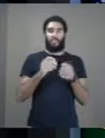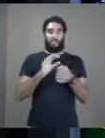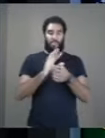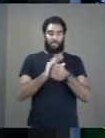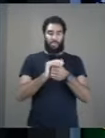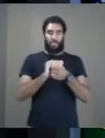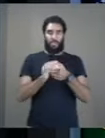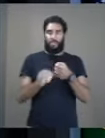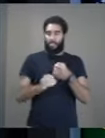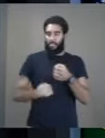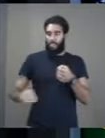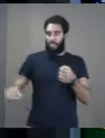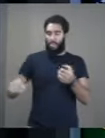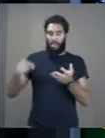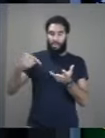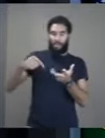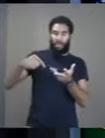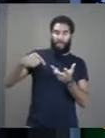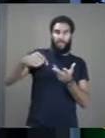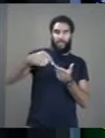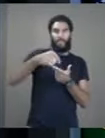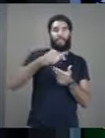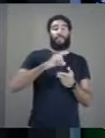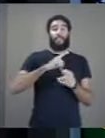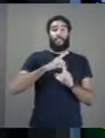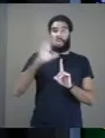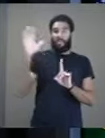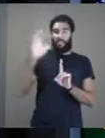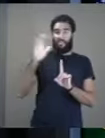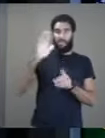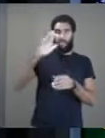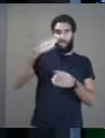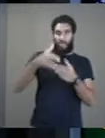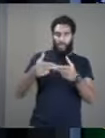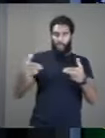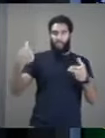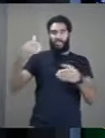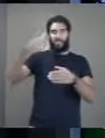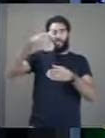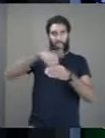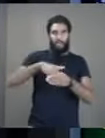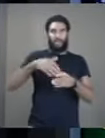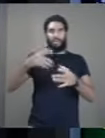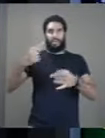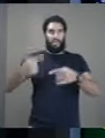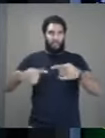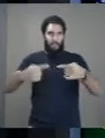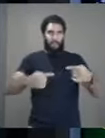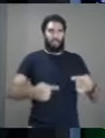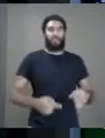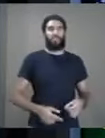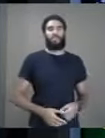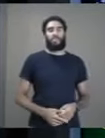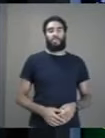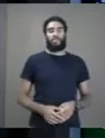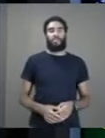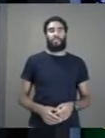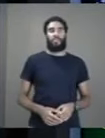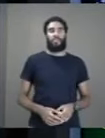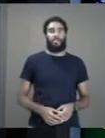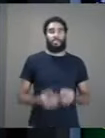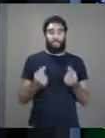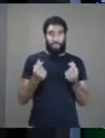tantas interferências em coisas que foram votadas, debatidas, dinheiro consumido